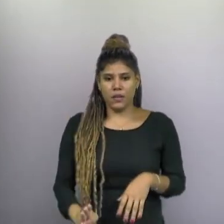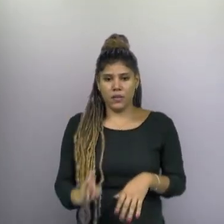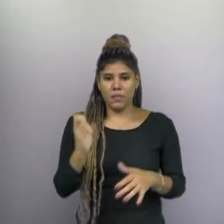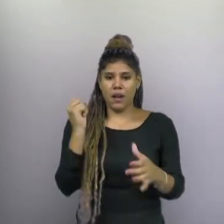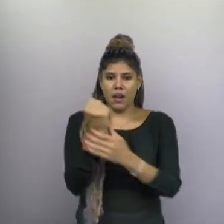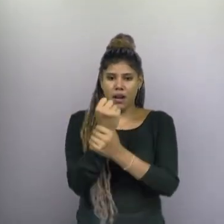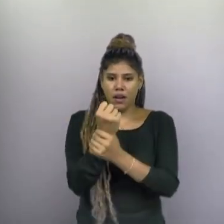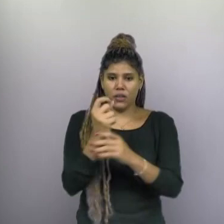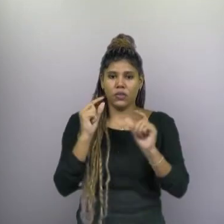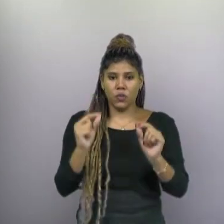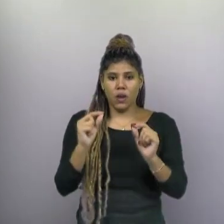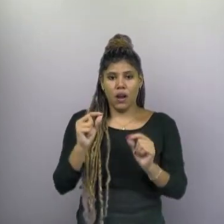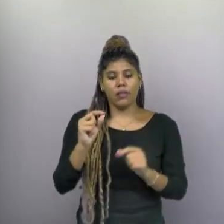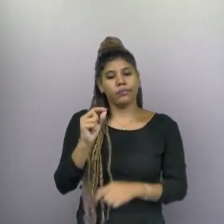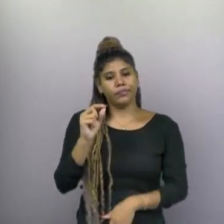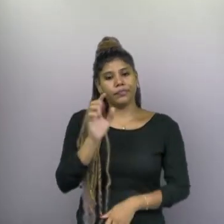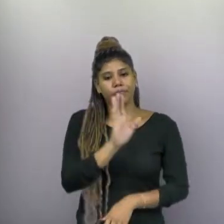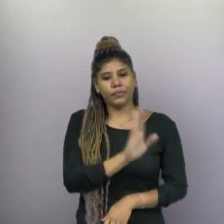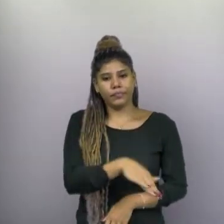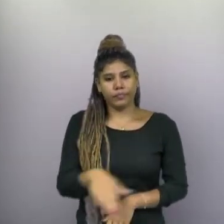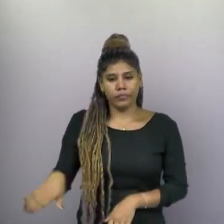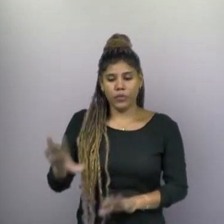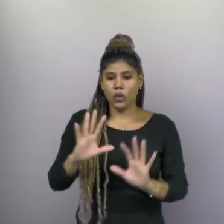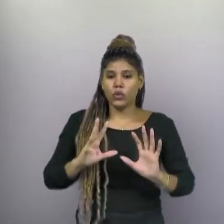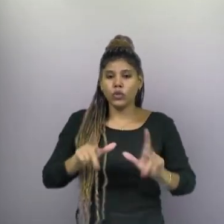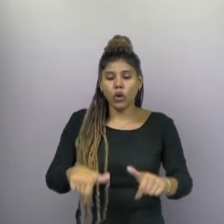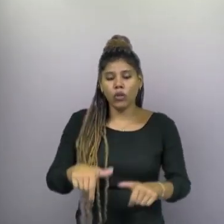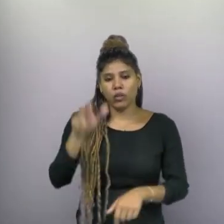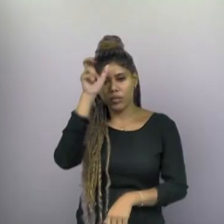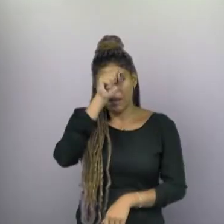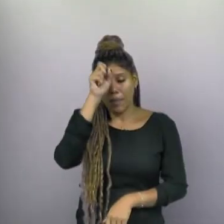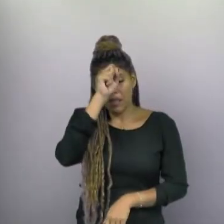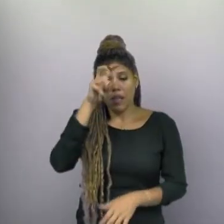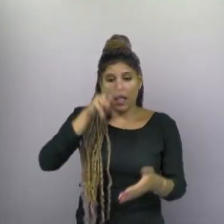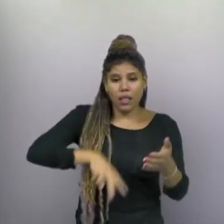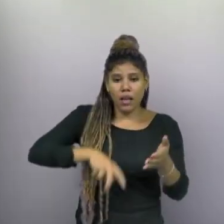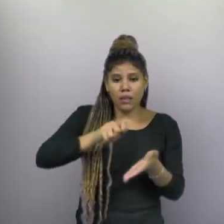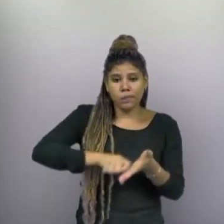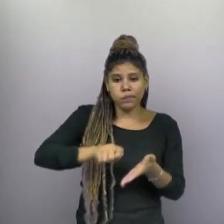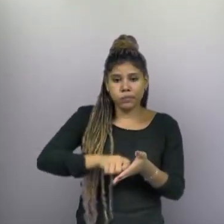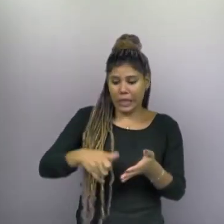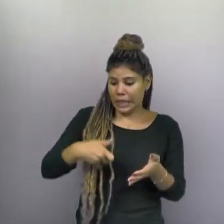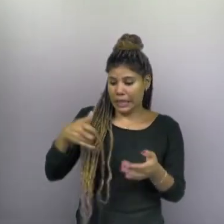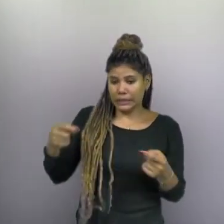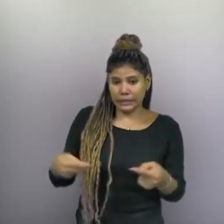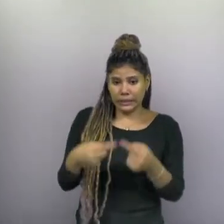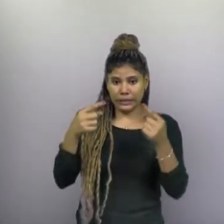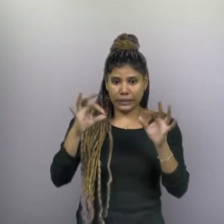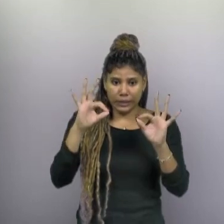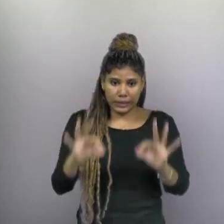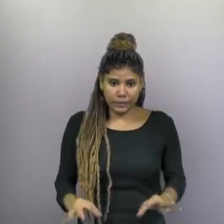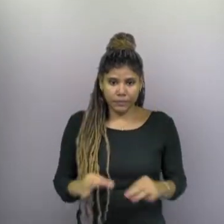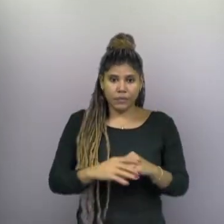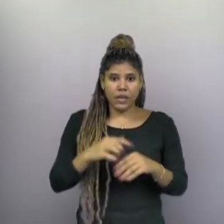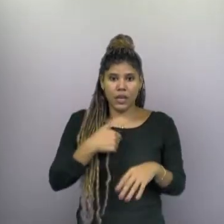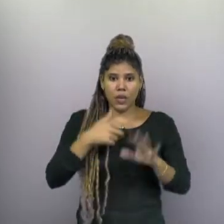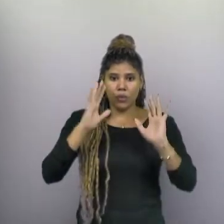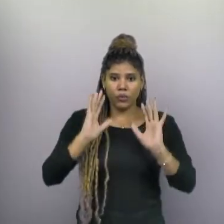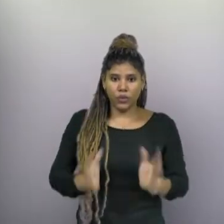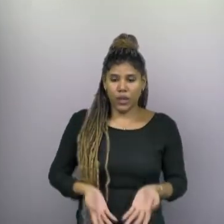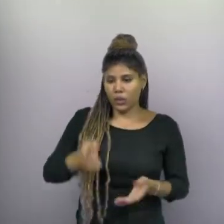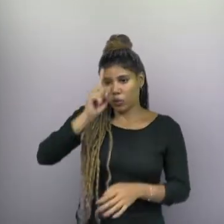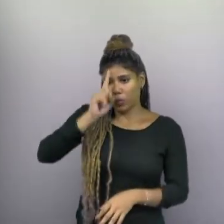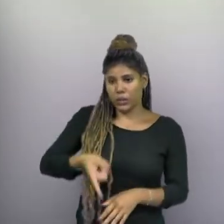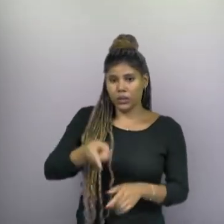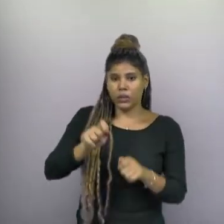a alfabetização de todas as nossas crianças na idade certa. Já estou determinando um estudo para a retomada